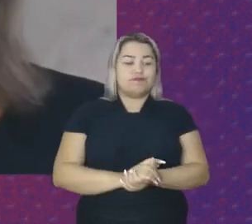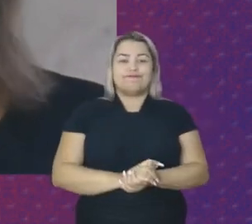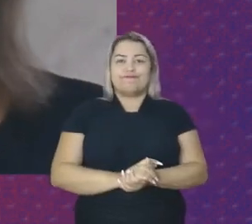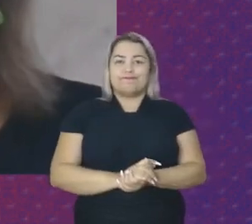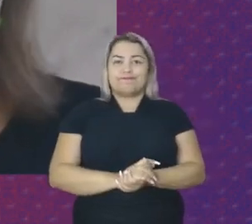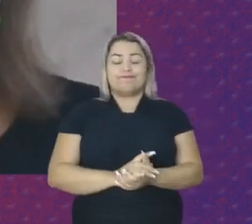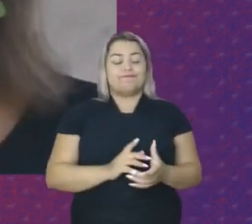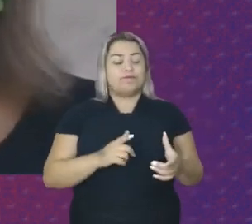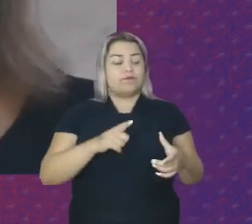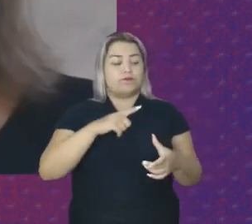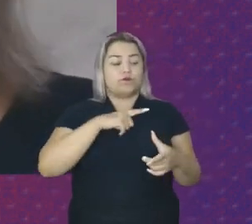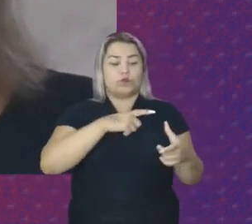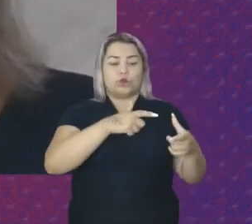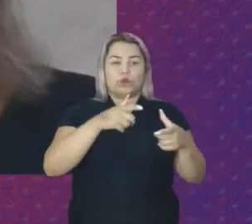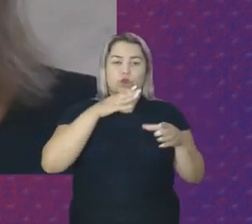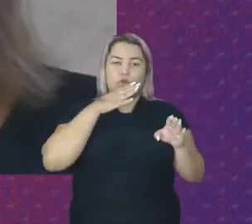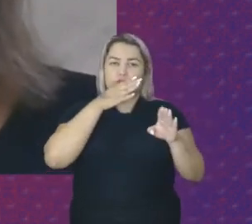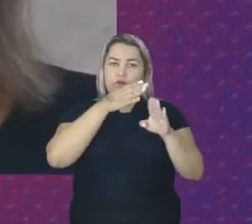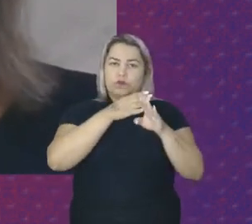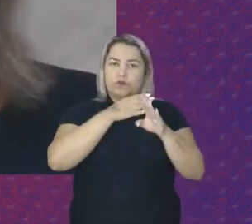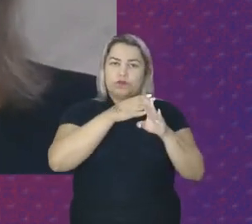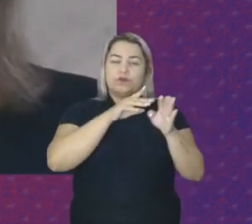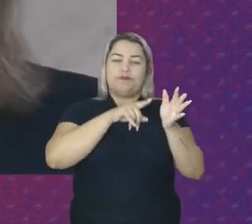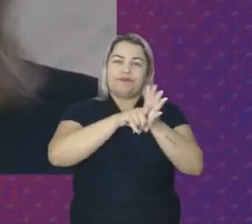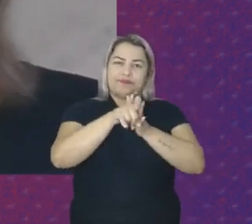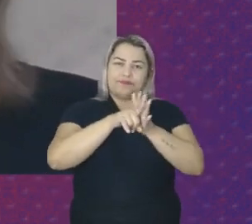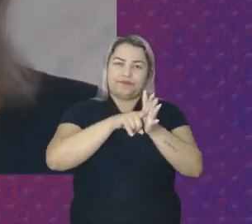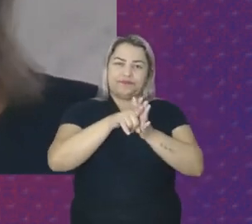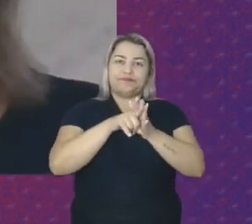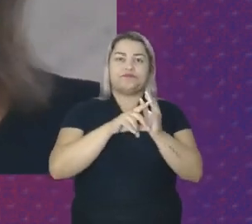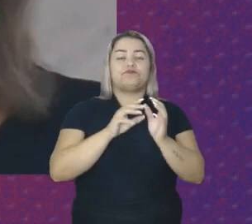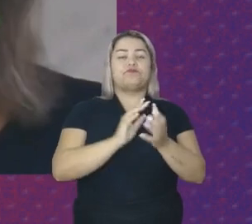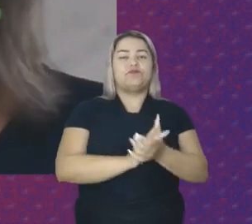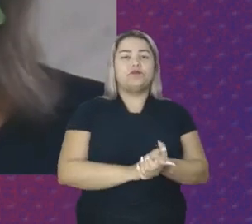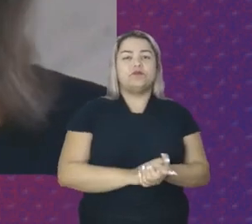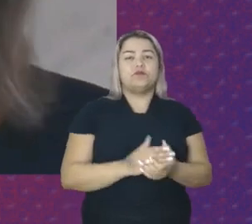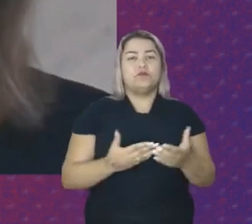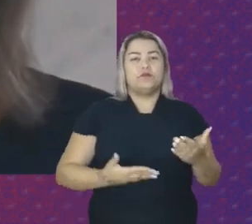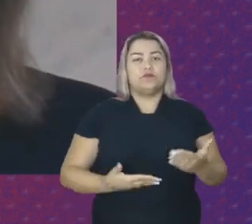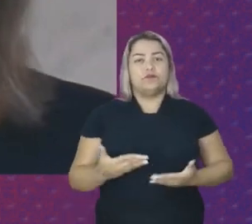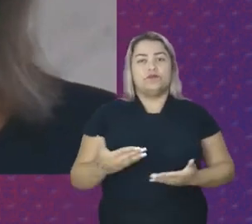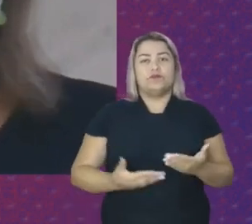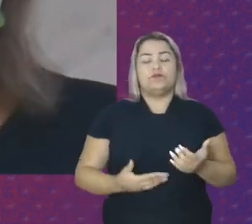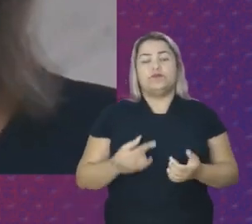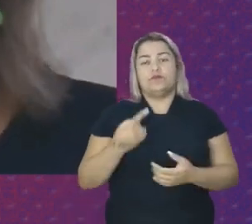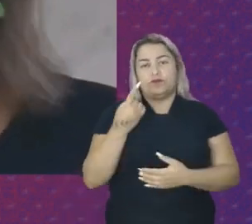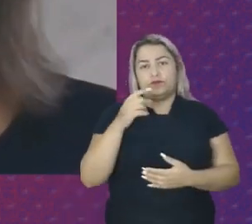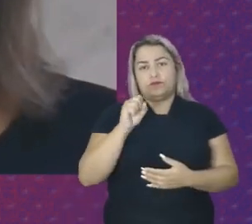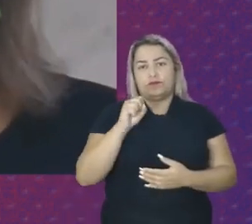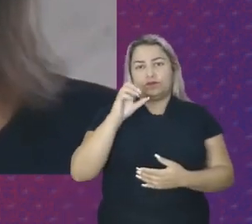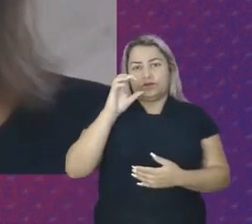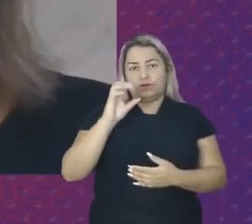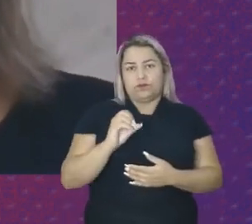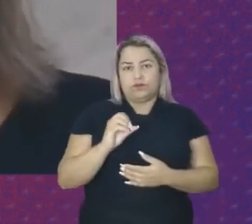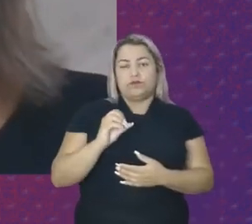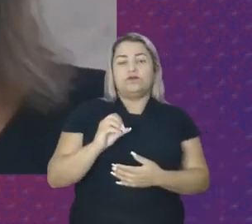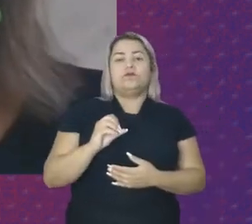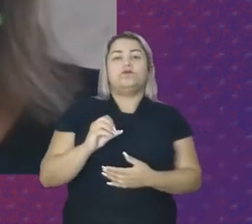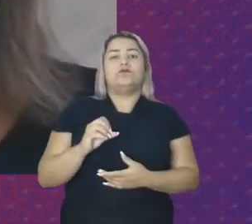ocupava boa parte dos objetivos do plano, o Serviço 180 sendo